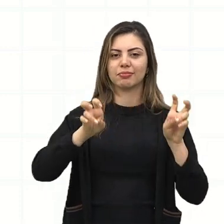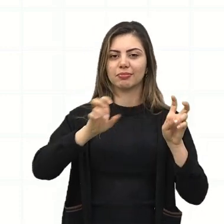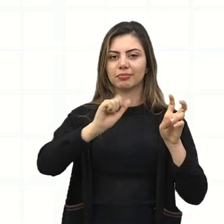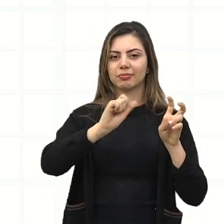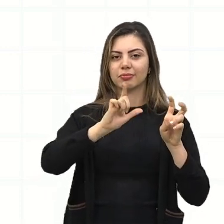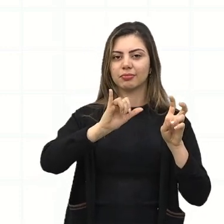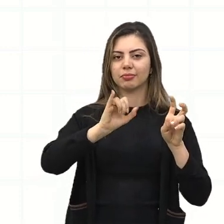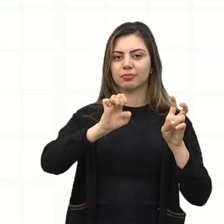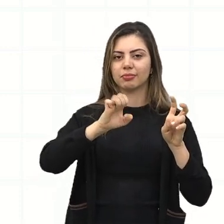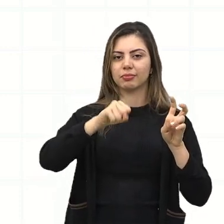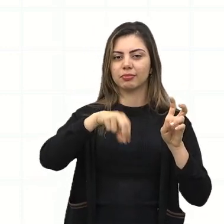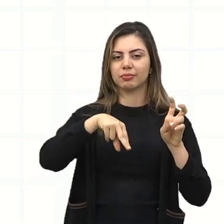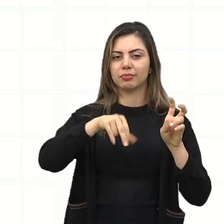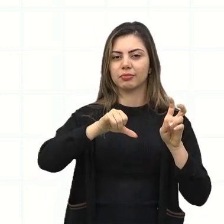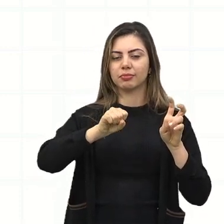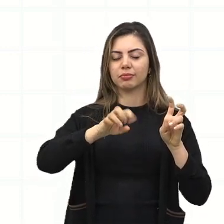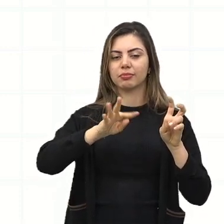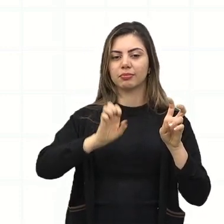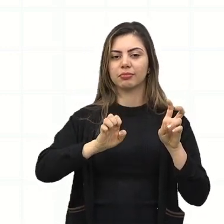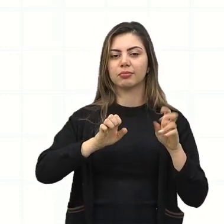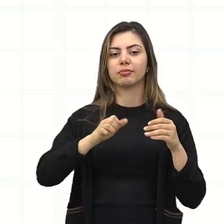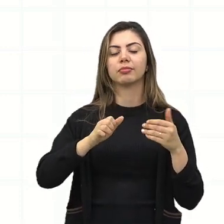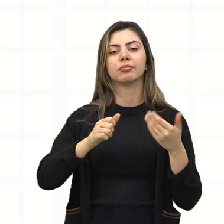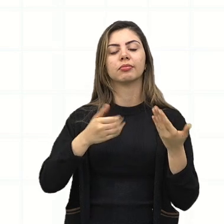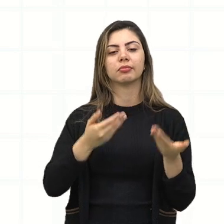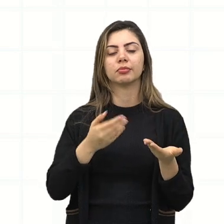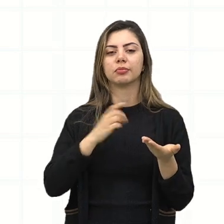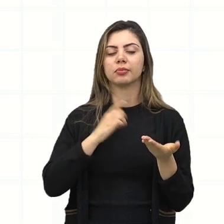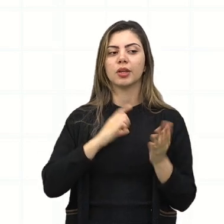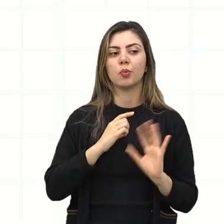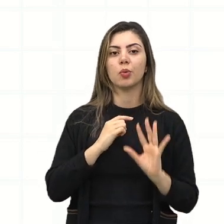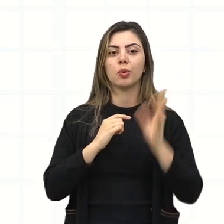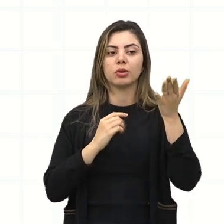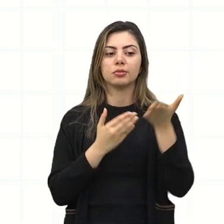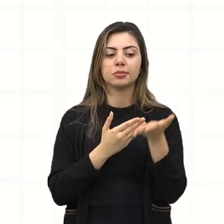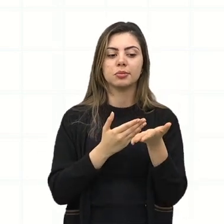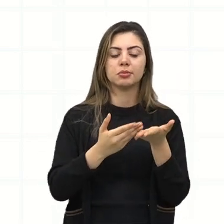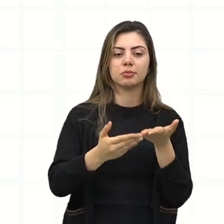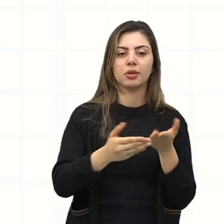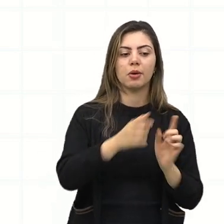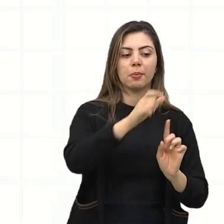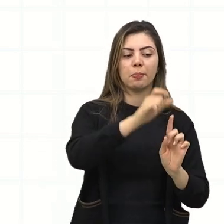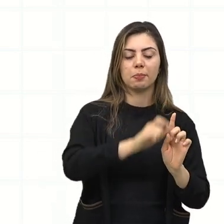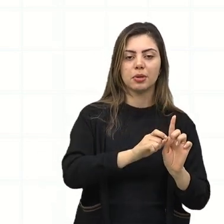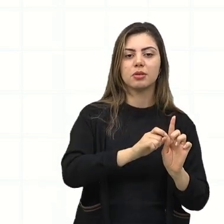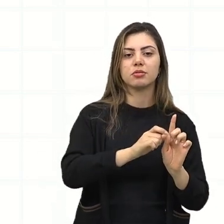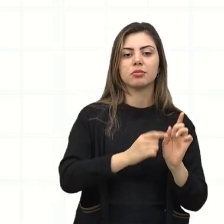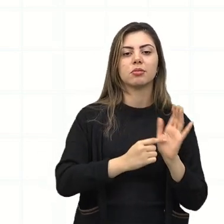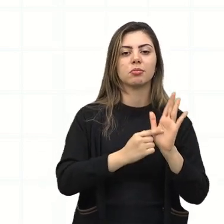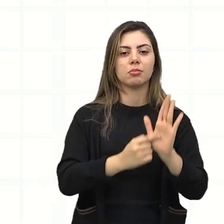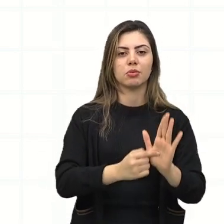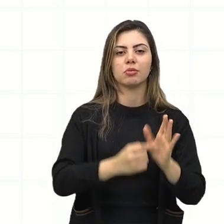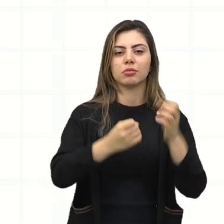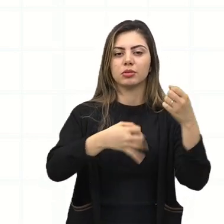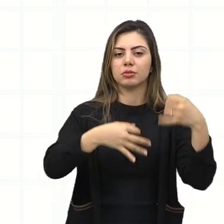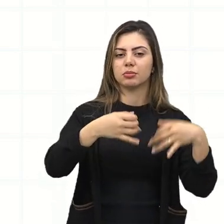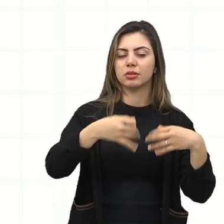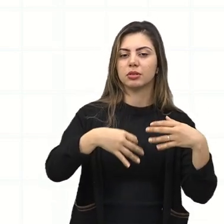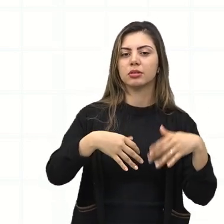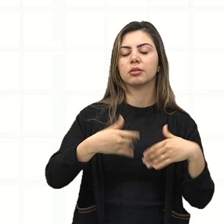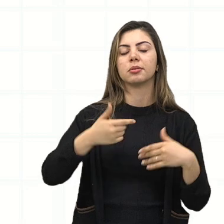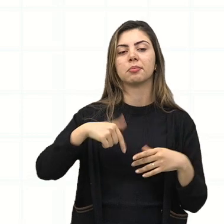ele tem a situação inicial, que justamente apresenta o personagem para nós, né? E